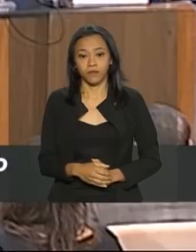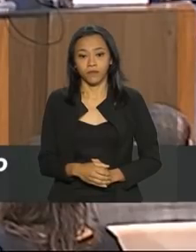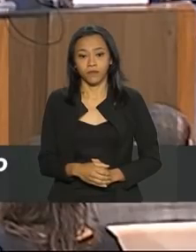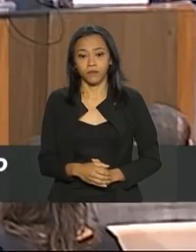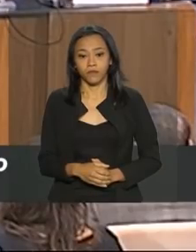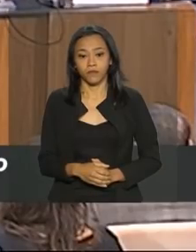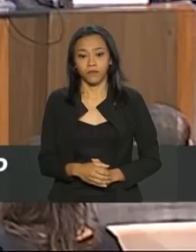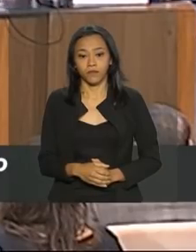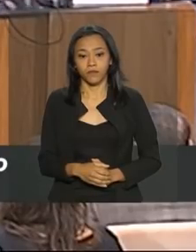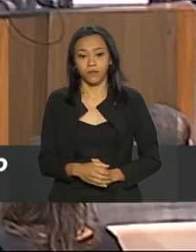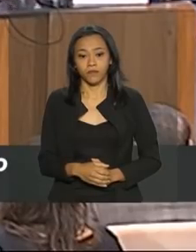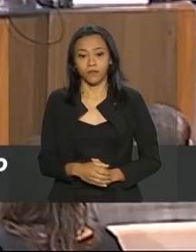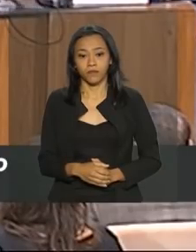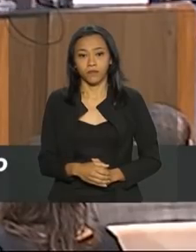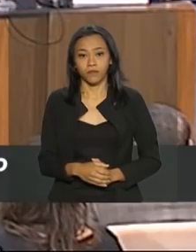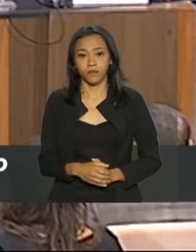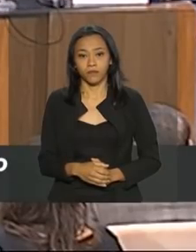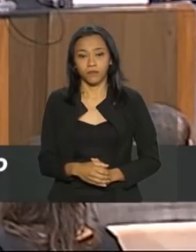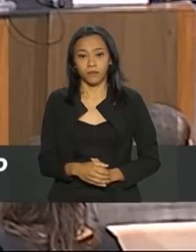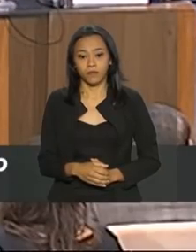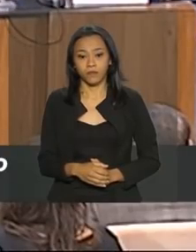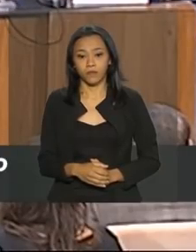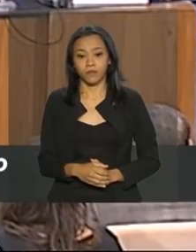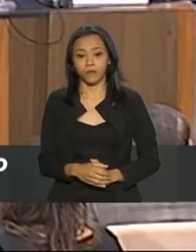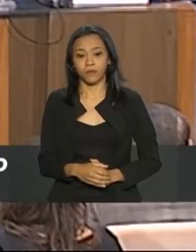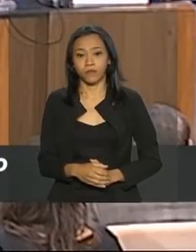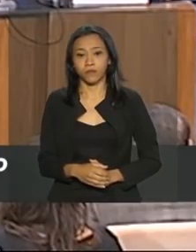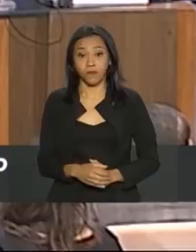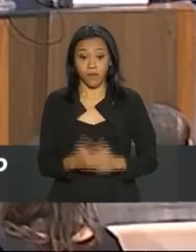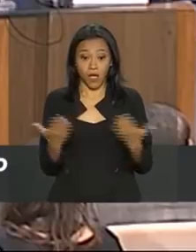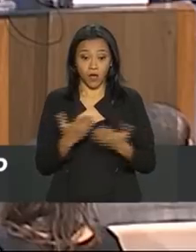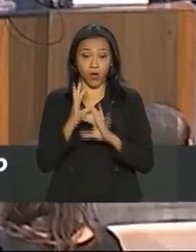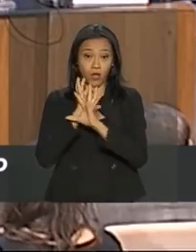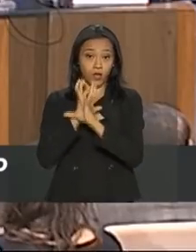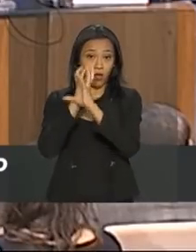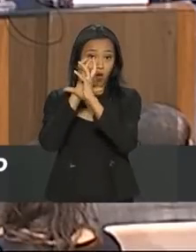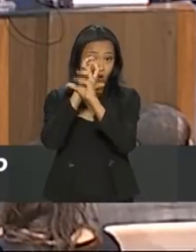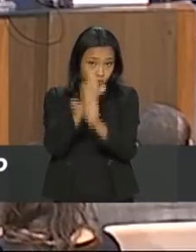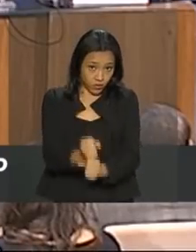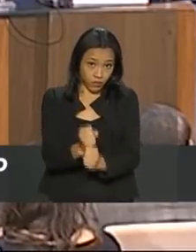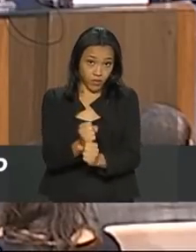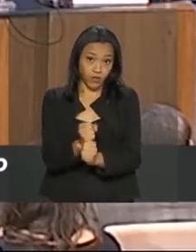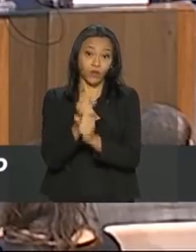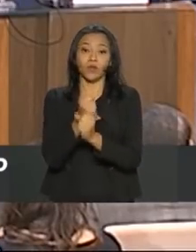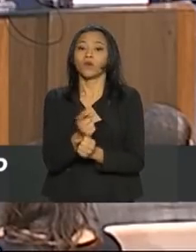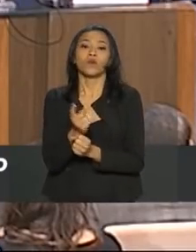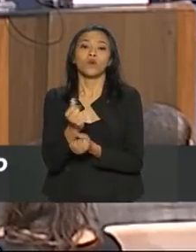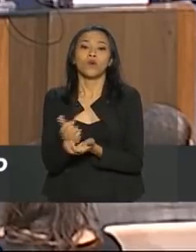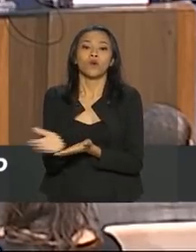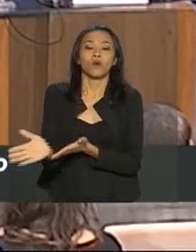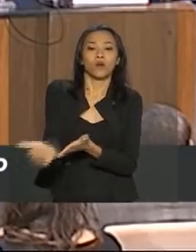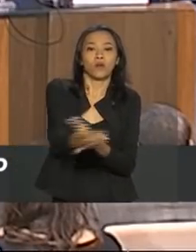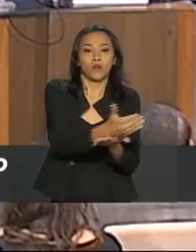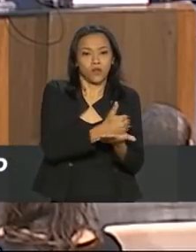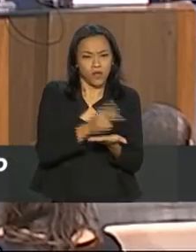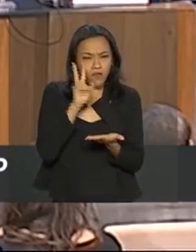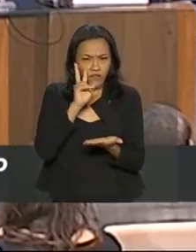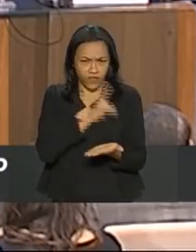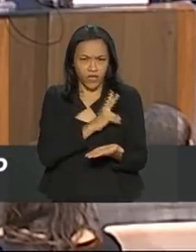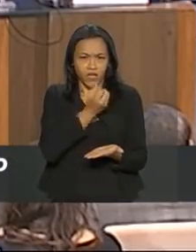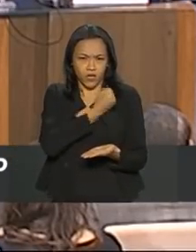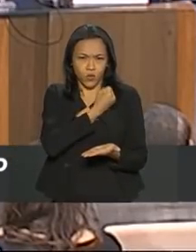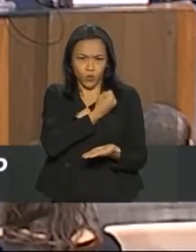ponto do orçamento é bom com relação ao orçamento arrecadação é aquele número que vocês viram